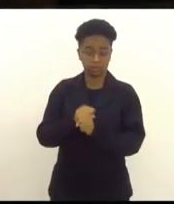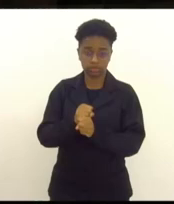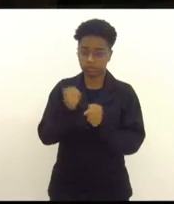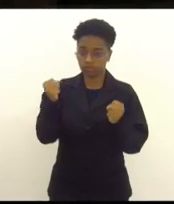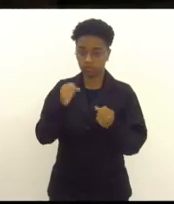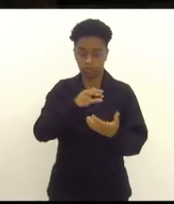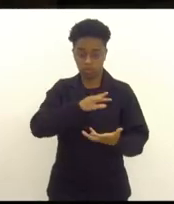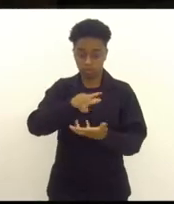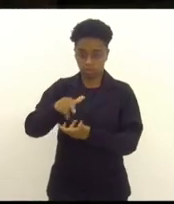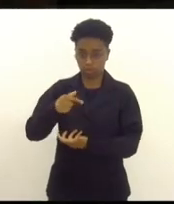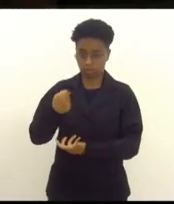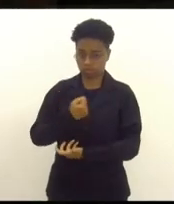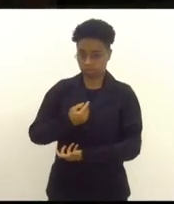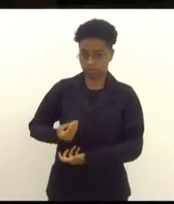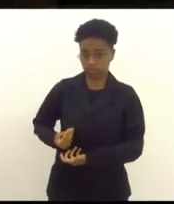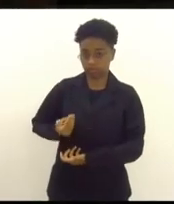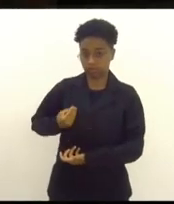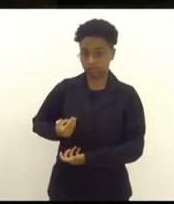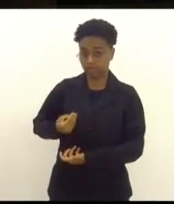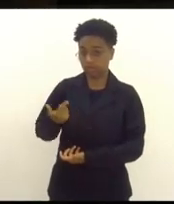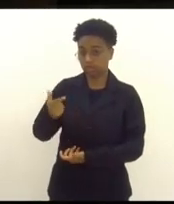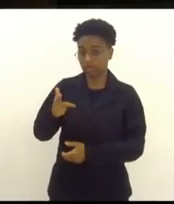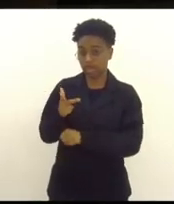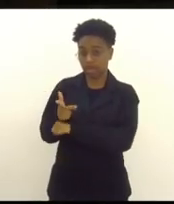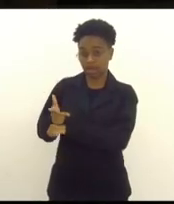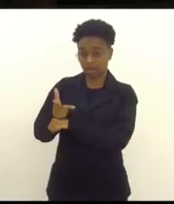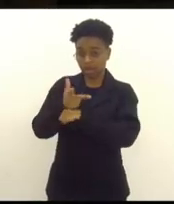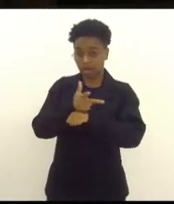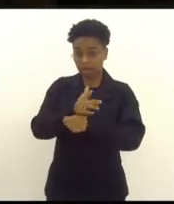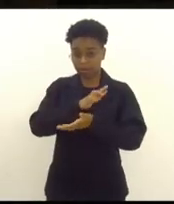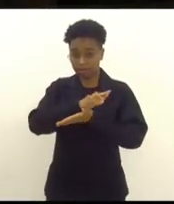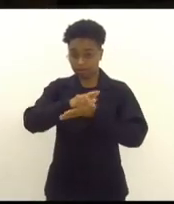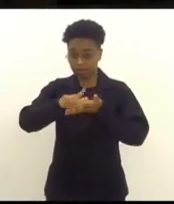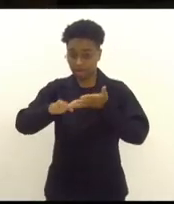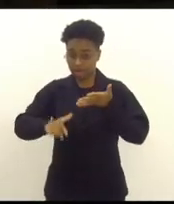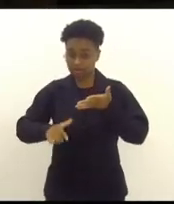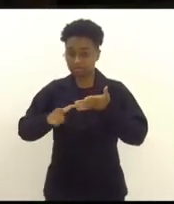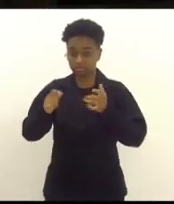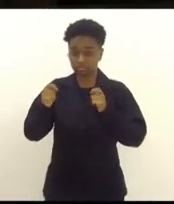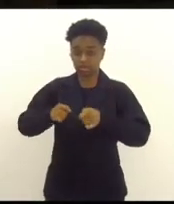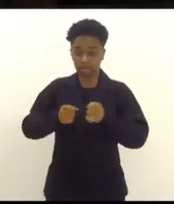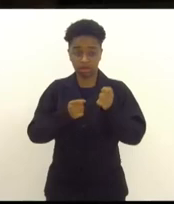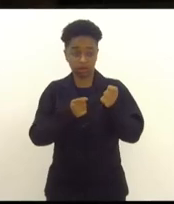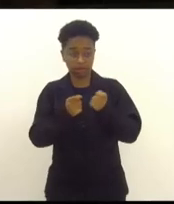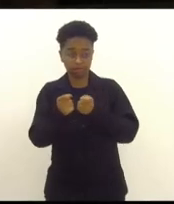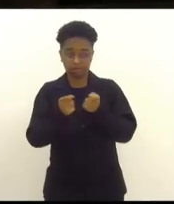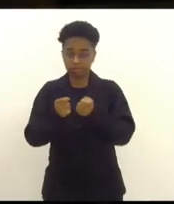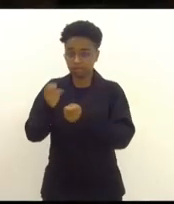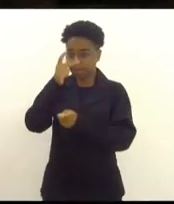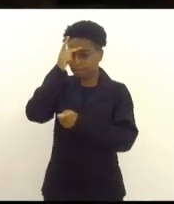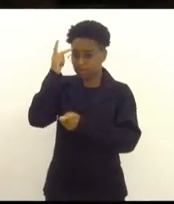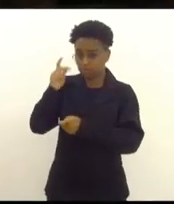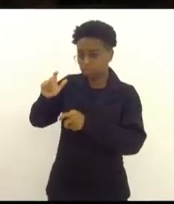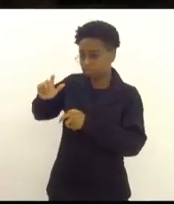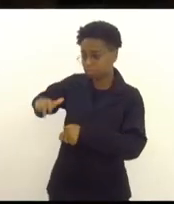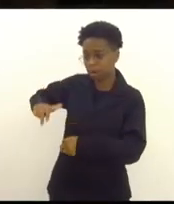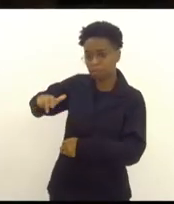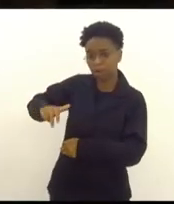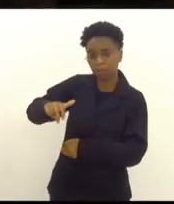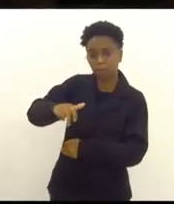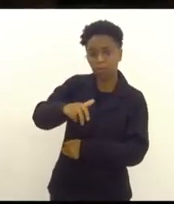não esteja cheio de câmeras cheio de formas de monitorar o cidadão por onde ele Ande